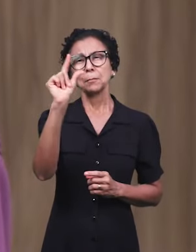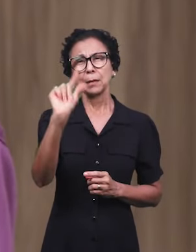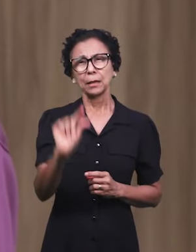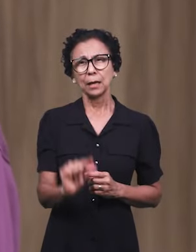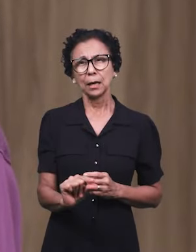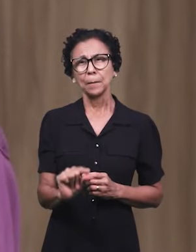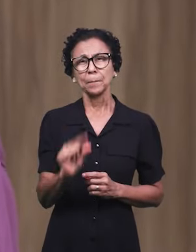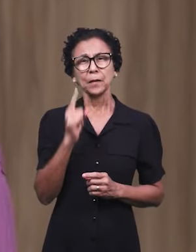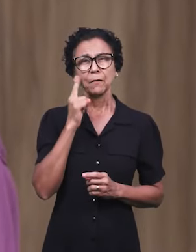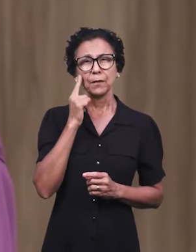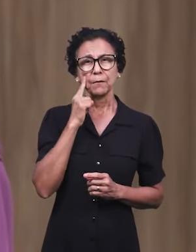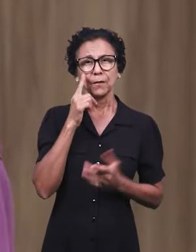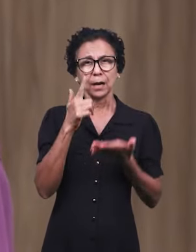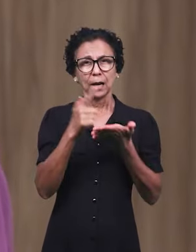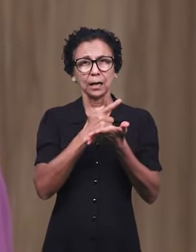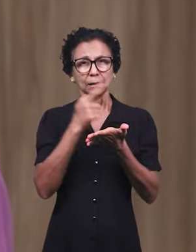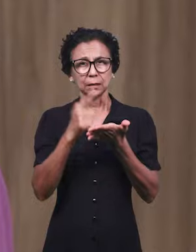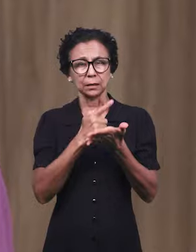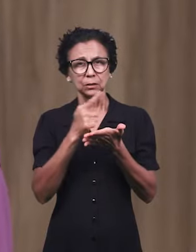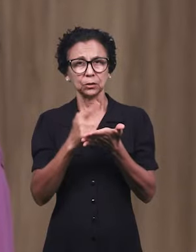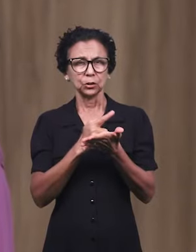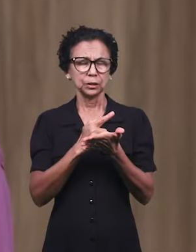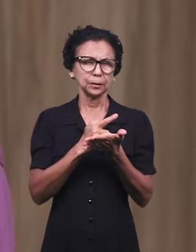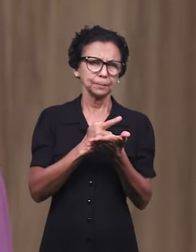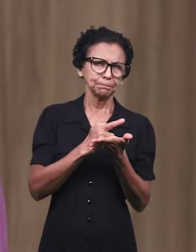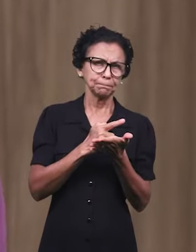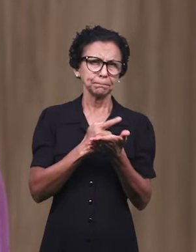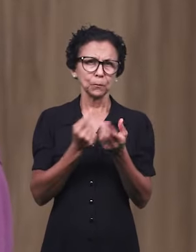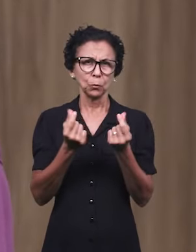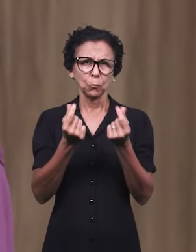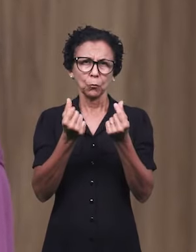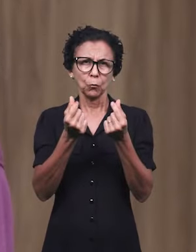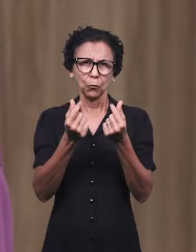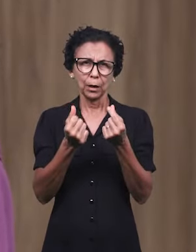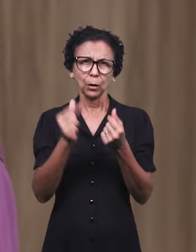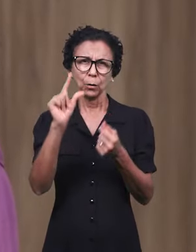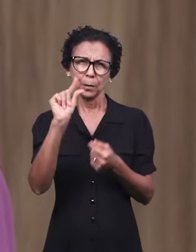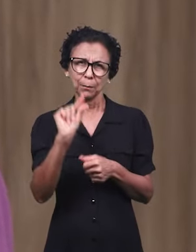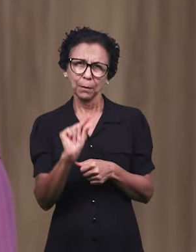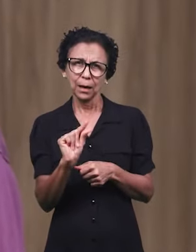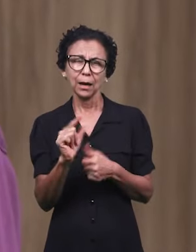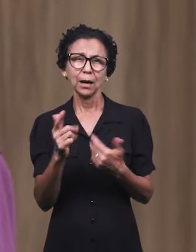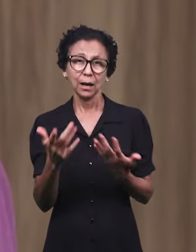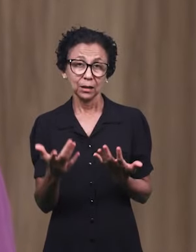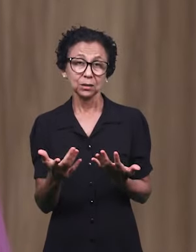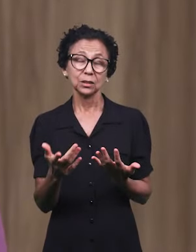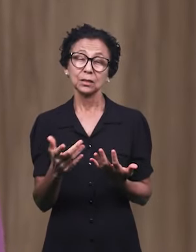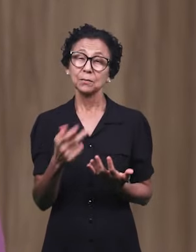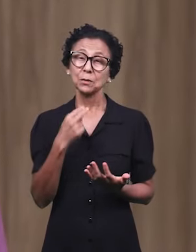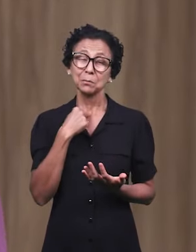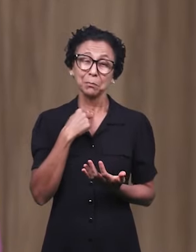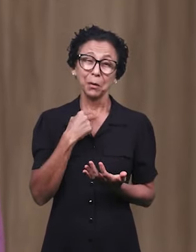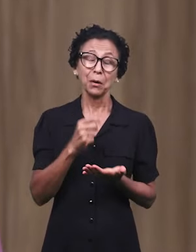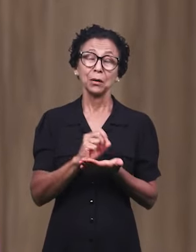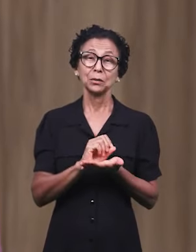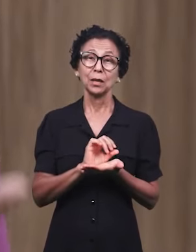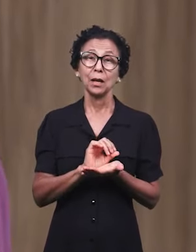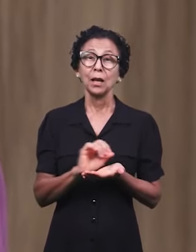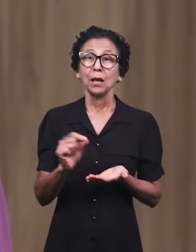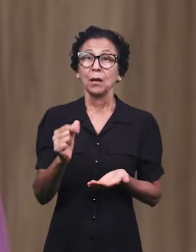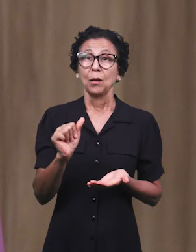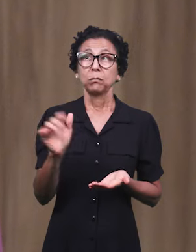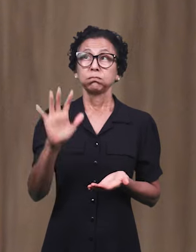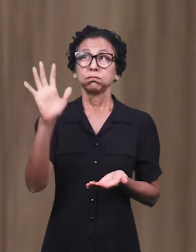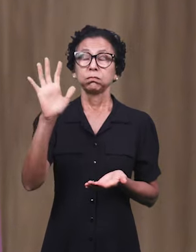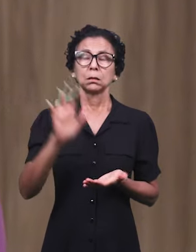Ele separa ali alguns horários da agenda dele justamente para colocar um preço mais acessível para essas pessoas que não têm, né, a condição de pagar o